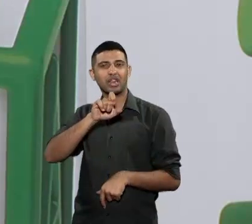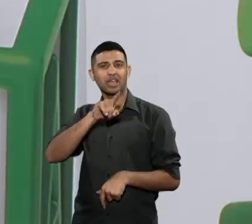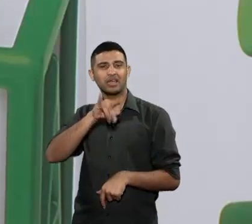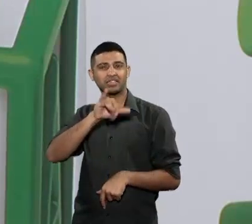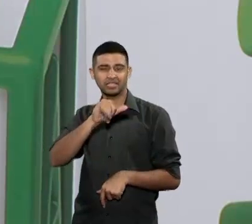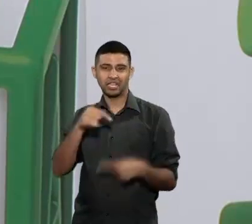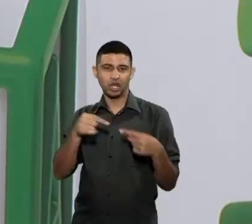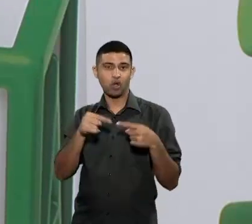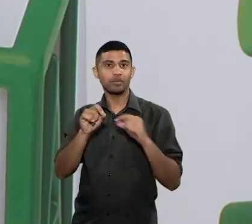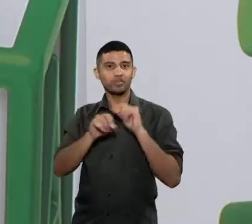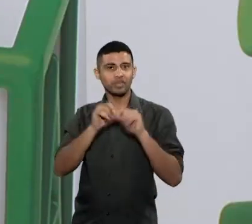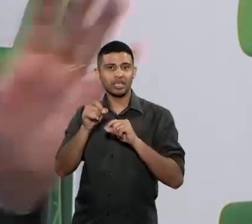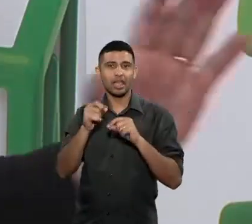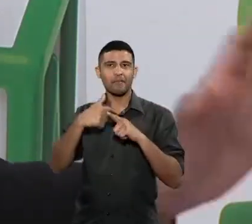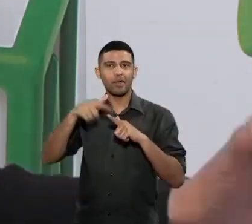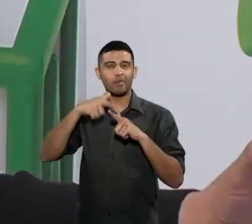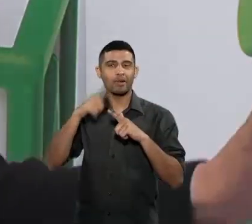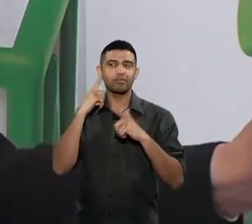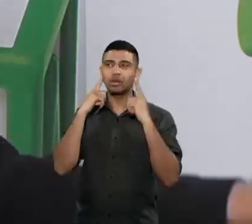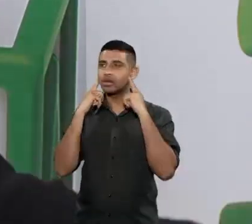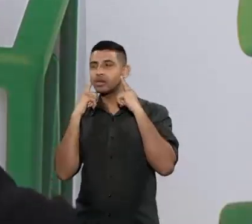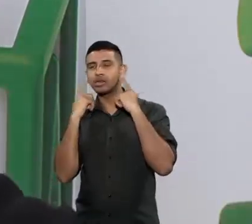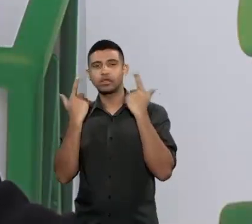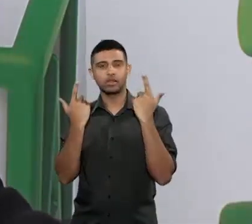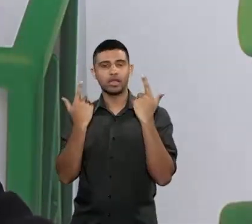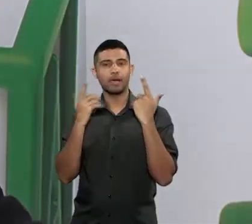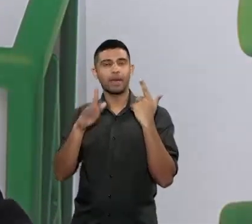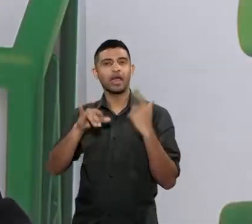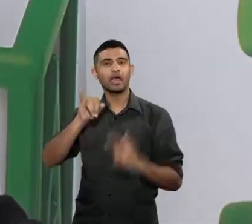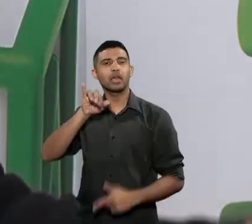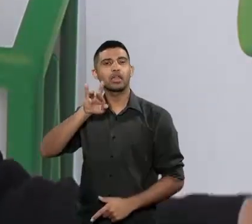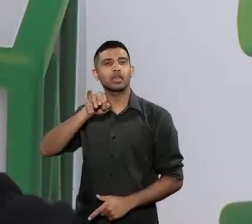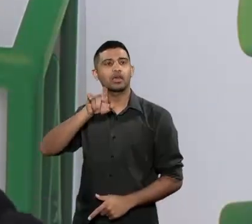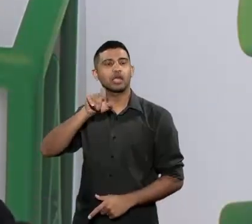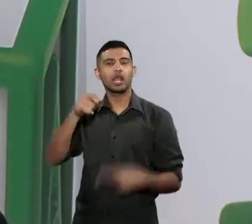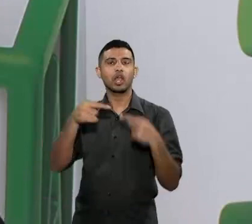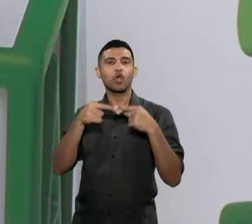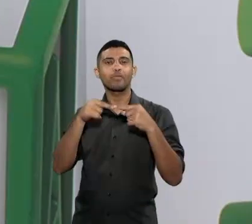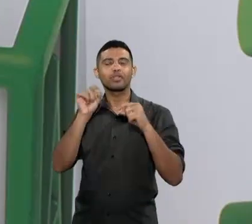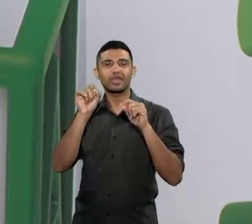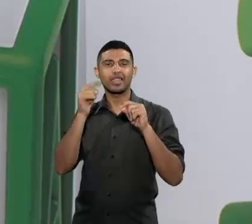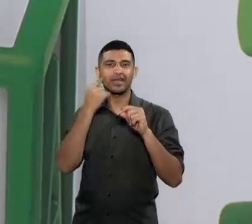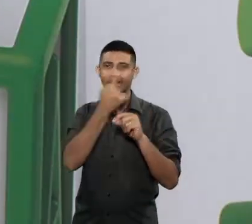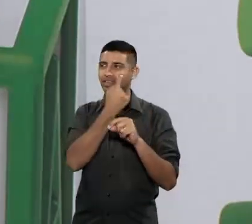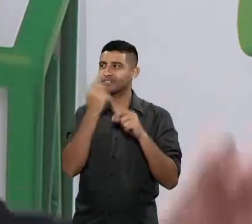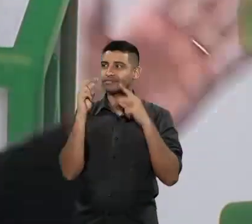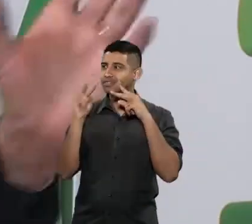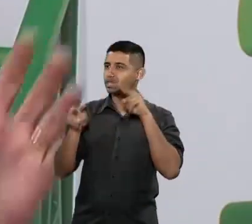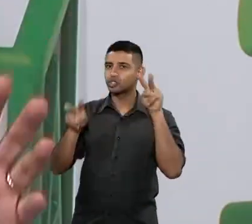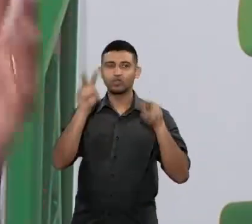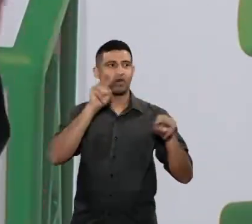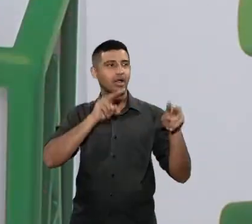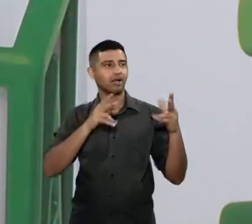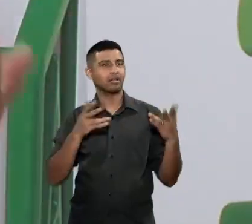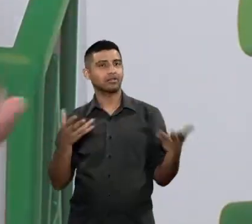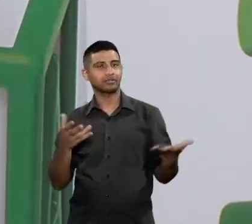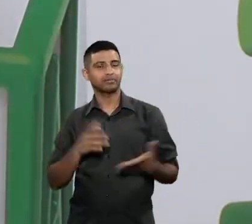do processamento auditivo. O Ehlers é visual, processamento visual, certo.